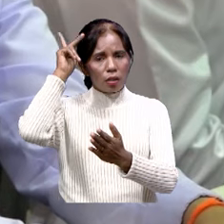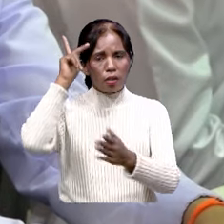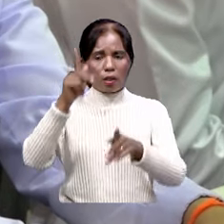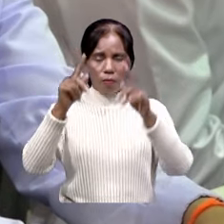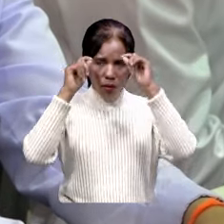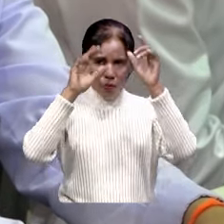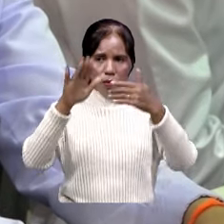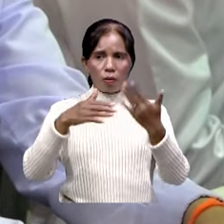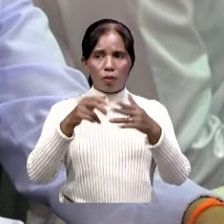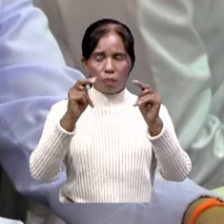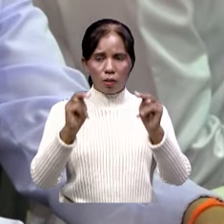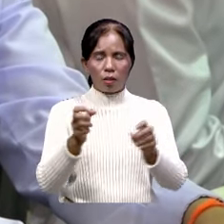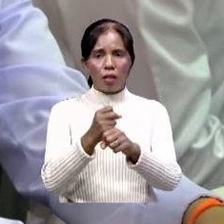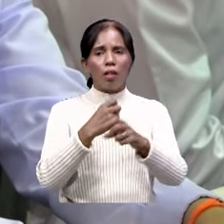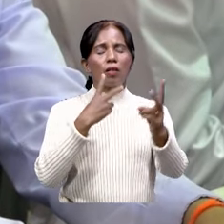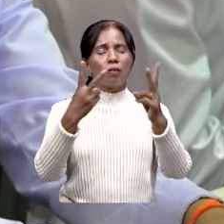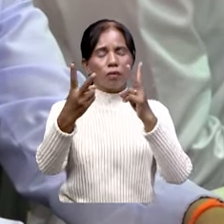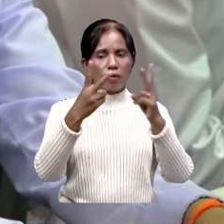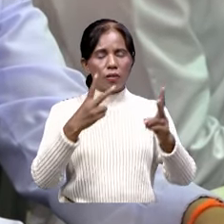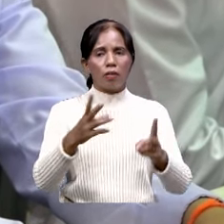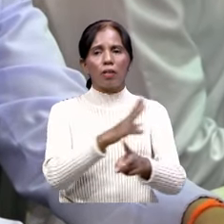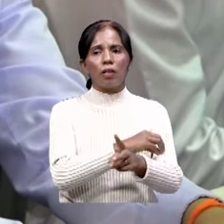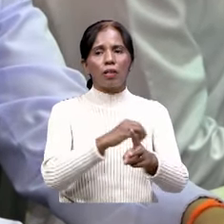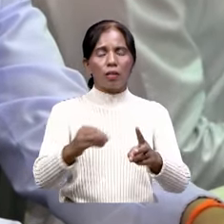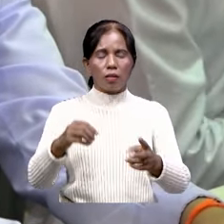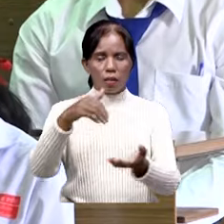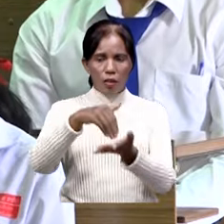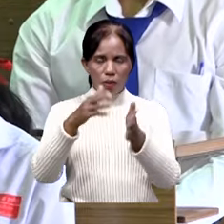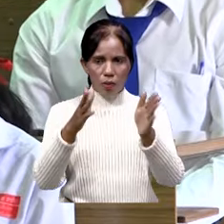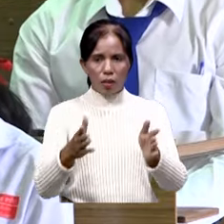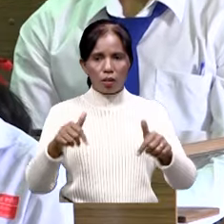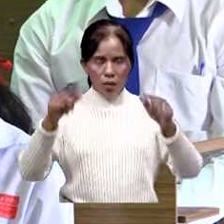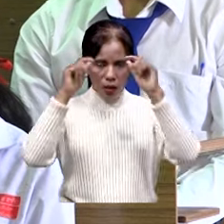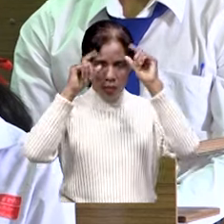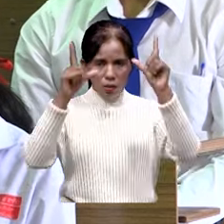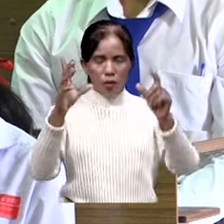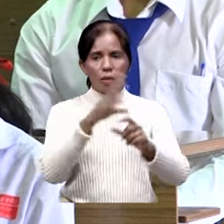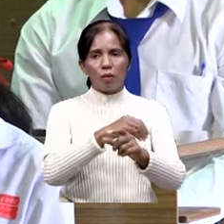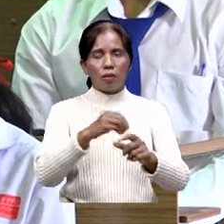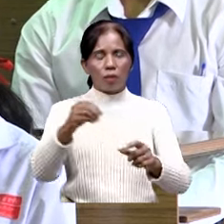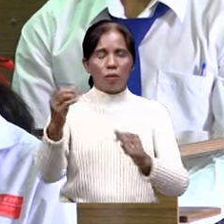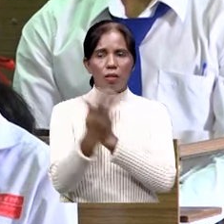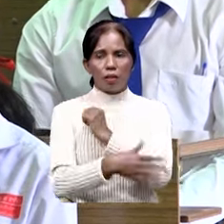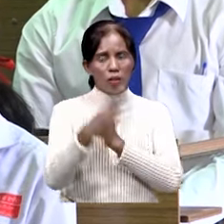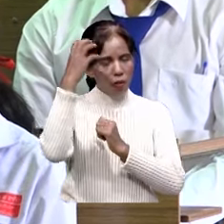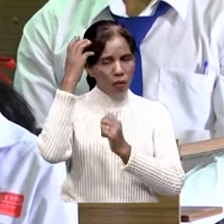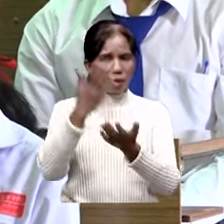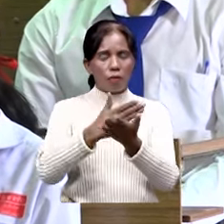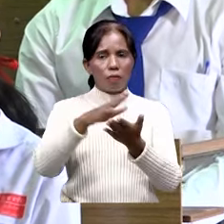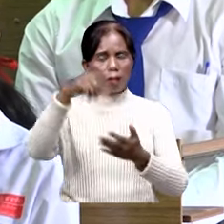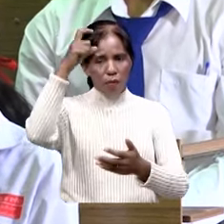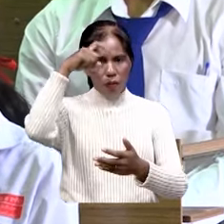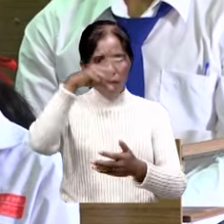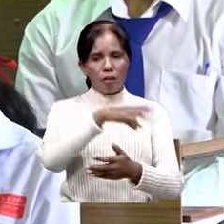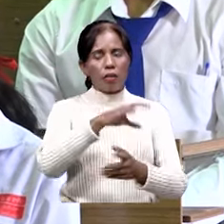timorão-siranian, precisa halau visita e intercâmbio entre estudantes Sira e Timor-Leste no Laos Rodifahe Matenek. Também se